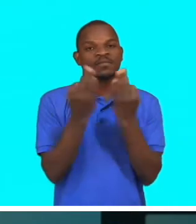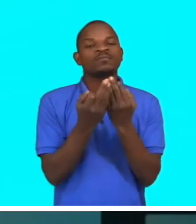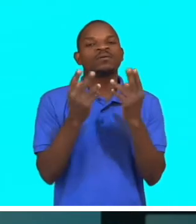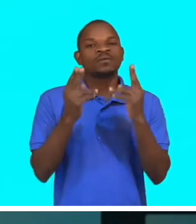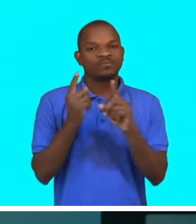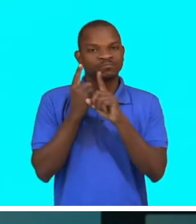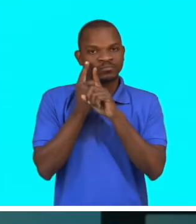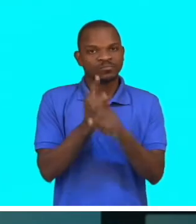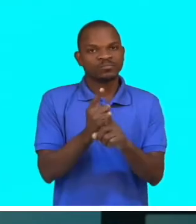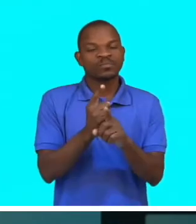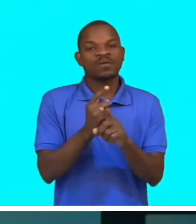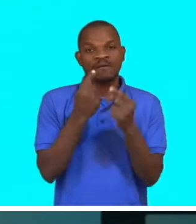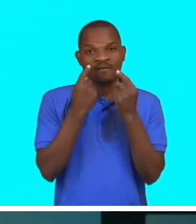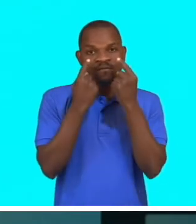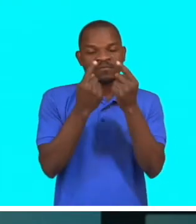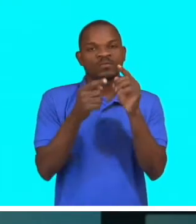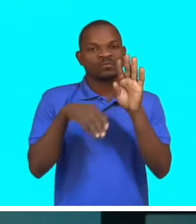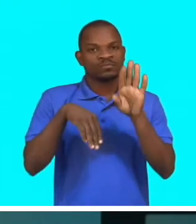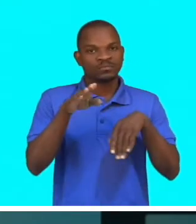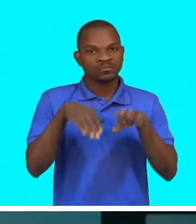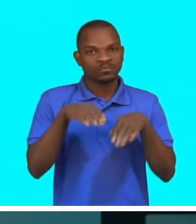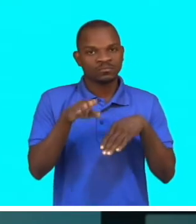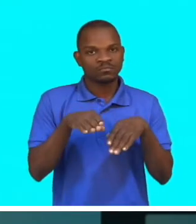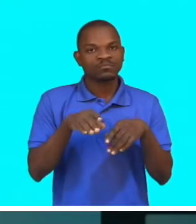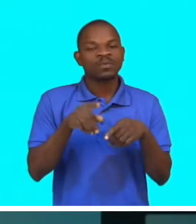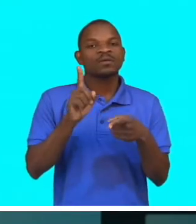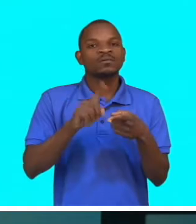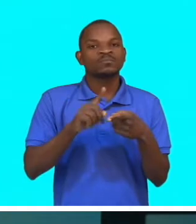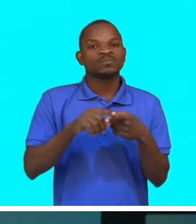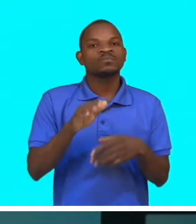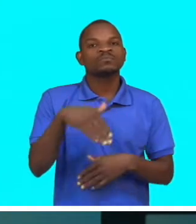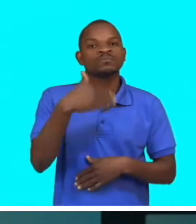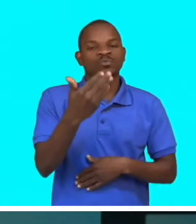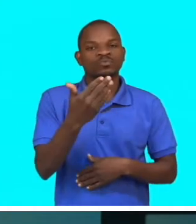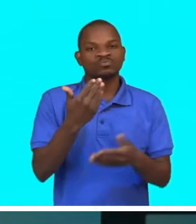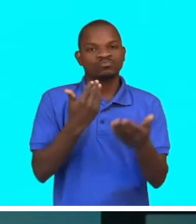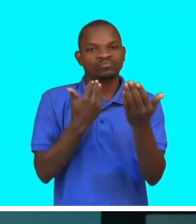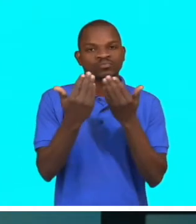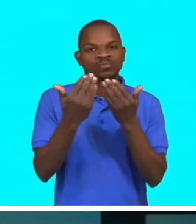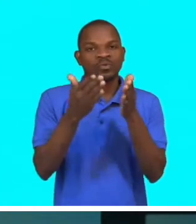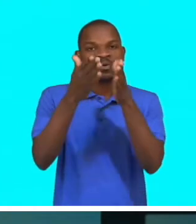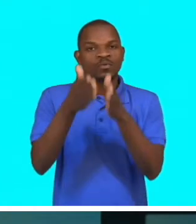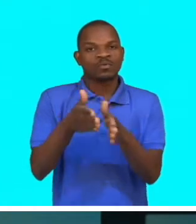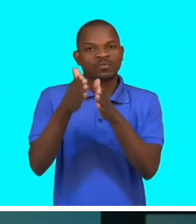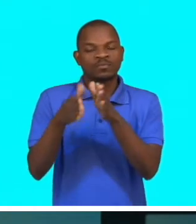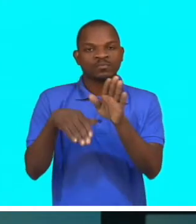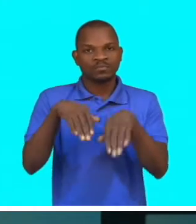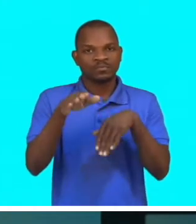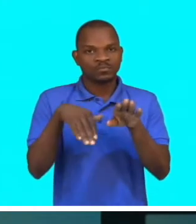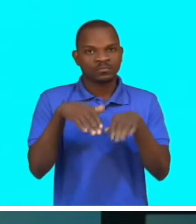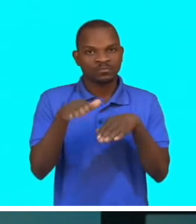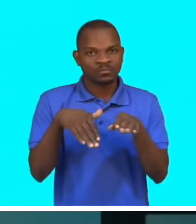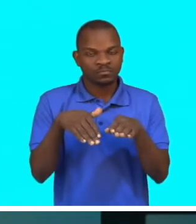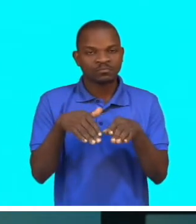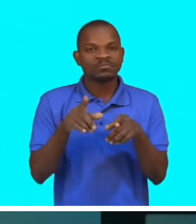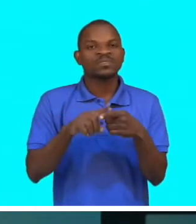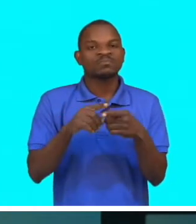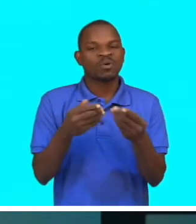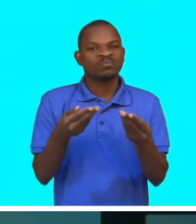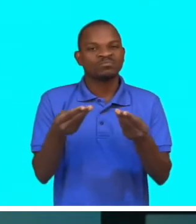e mesmo depois do jogo encontrou-se com os atletas e teve que ter dado a palavra de conforto. Mas para as indicações que temos,